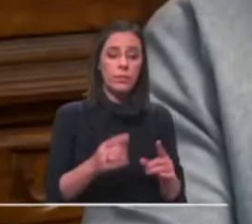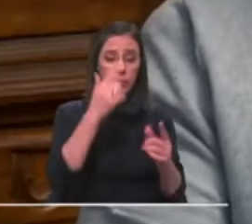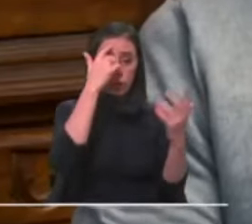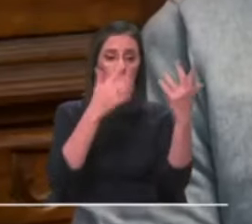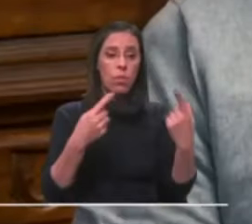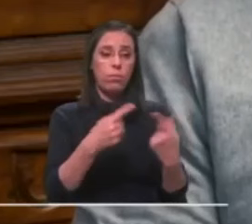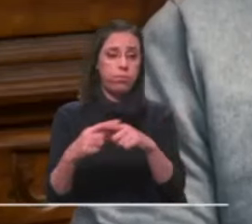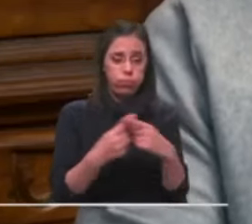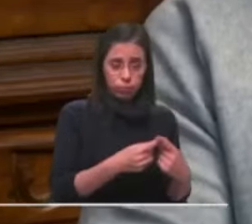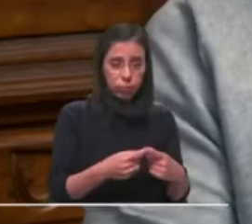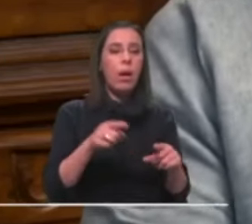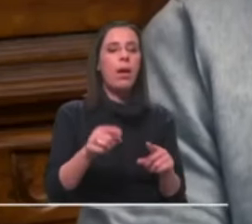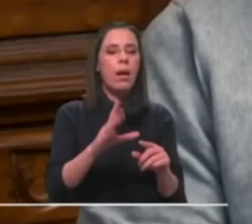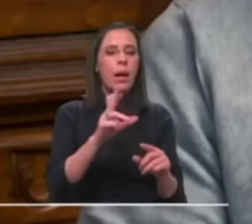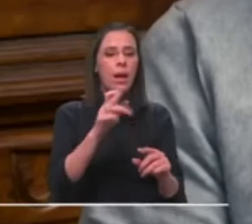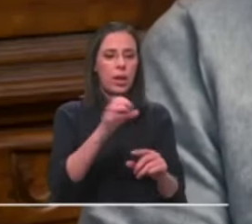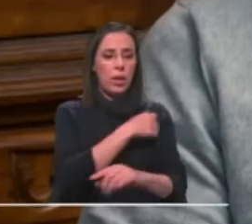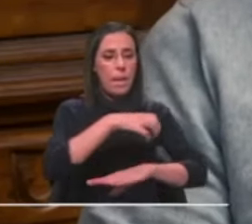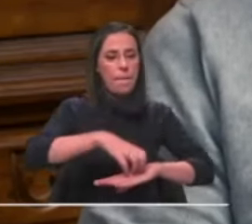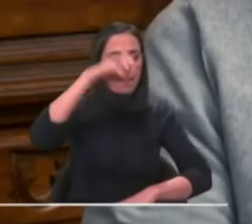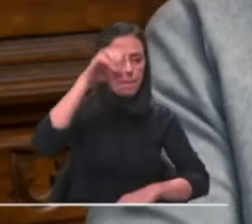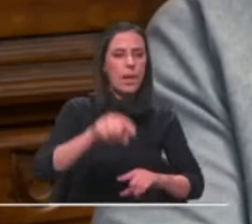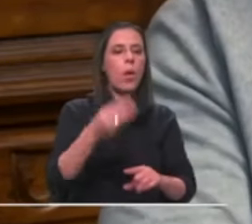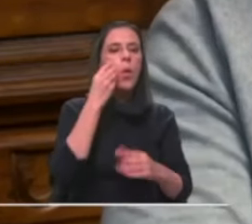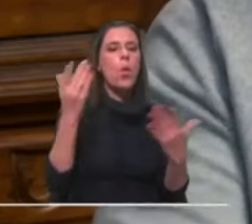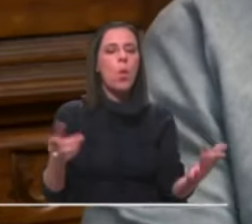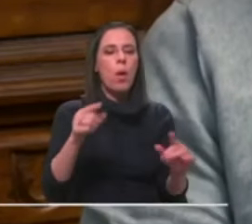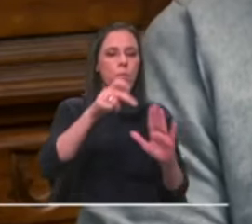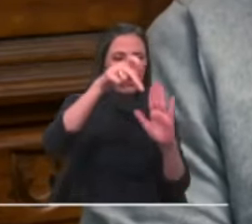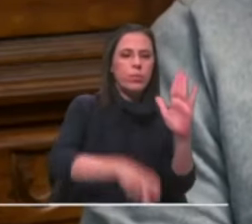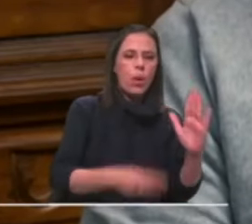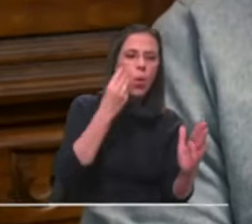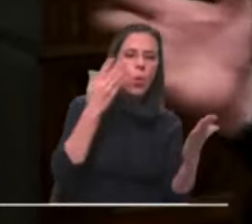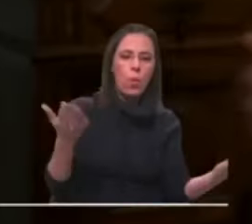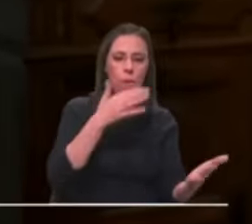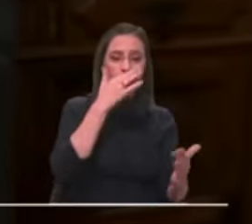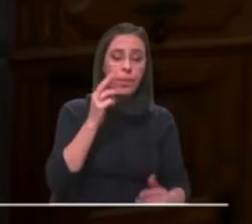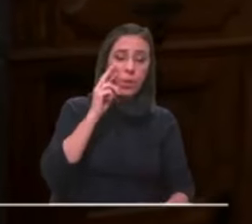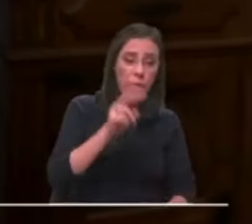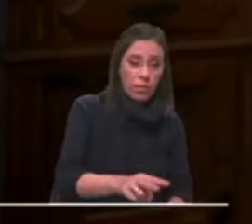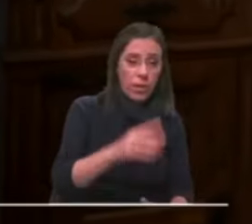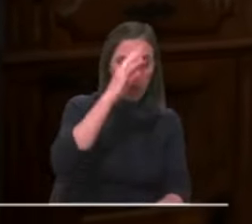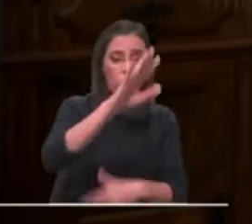Uma discussão no estabelecimento que fica no resto do chão do seu prédio. Como é que o Dionísio foi lá parar? E a confusão, não é?